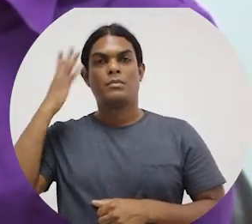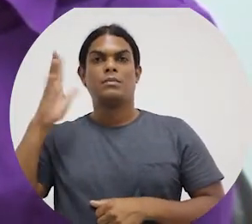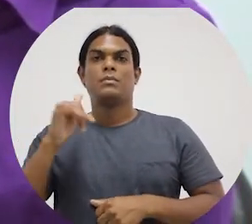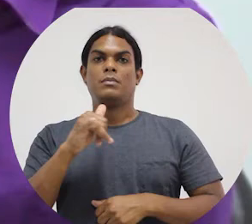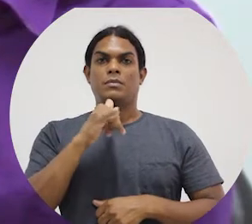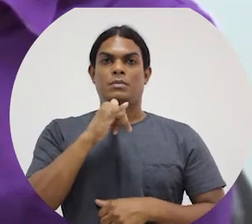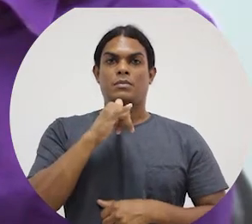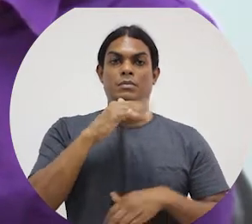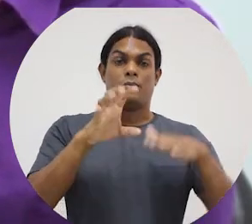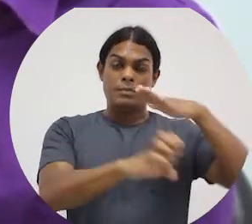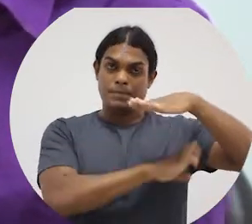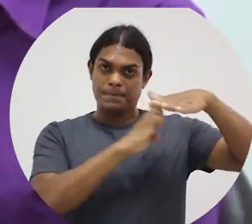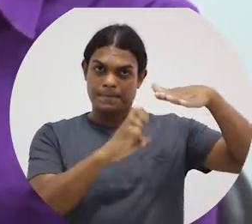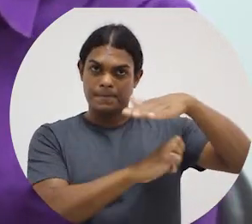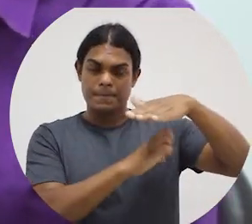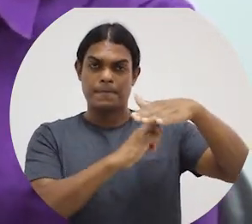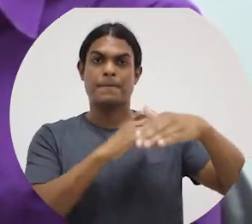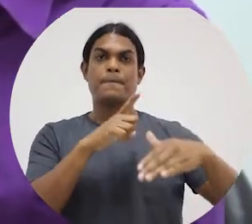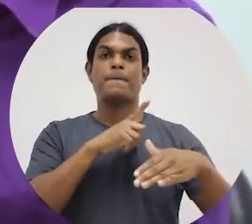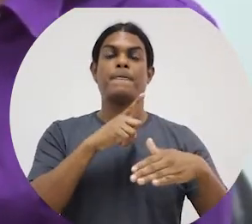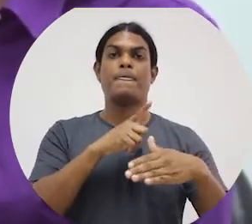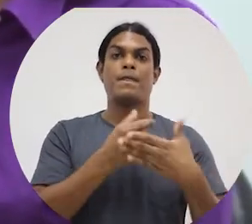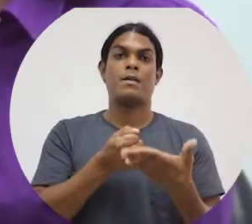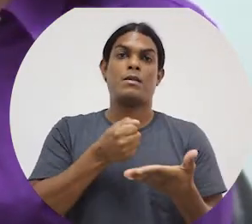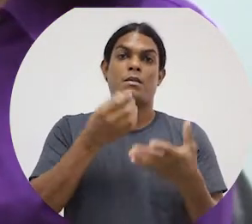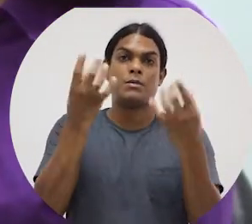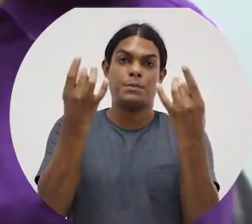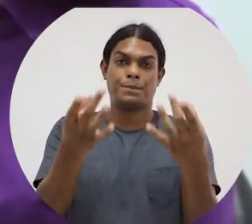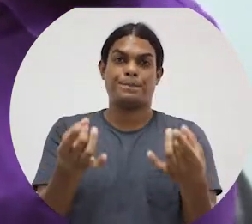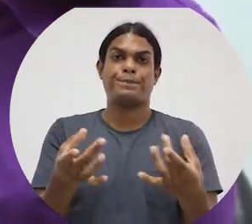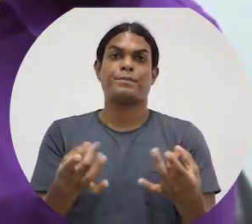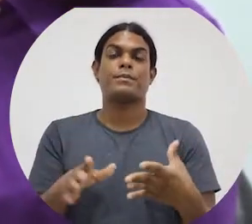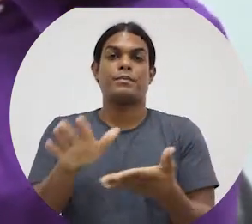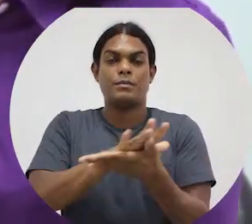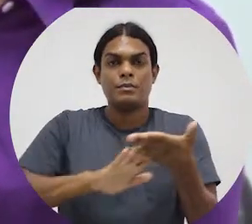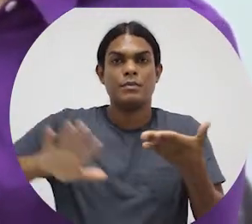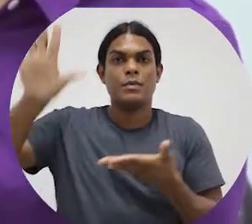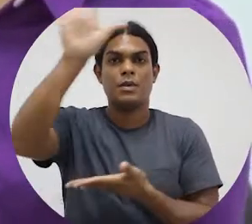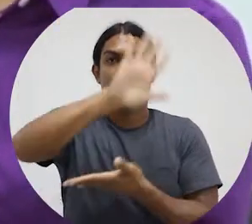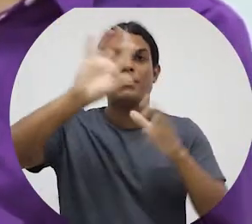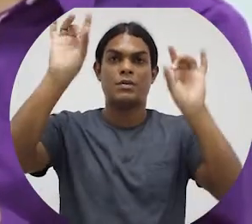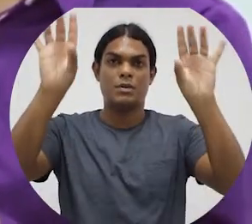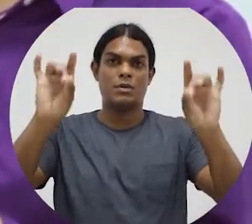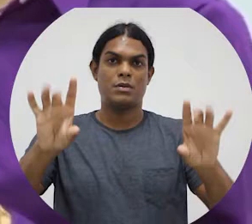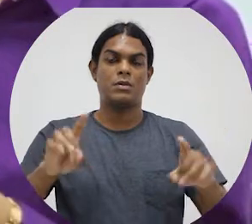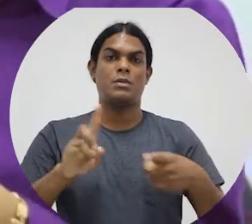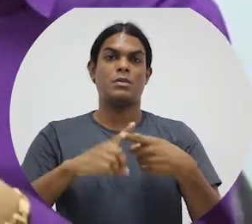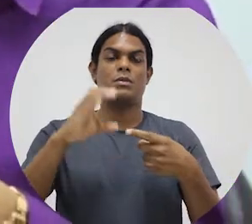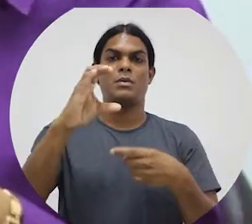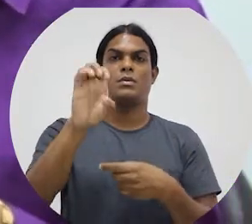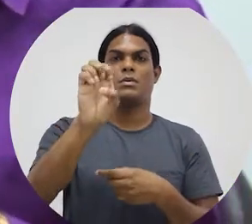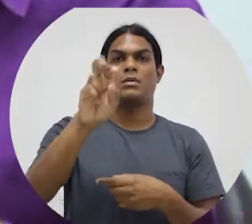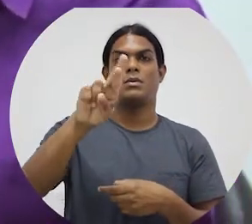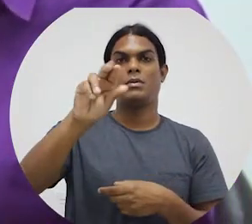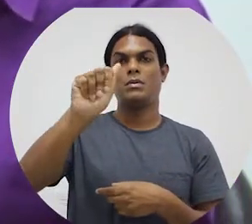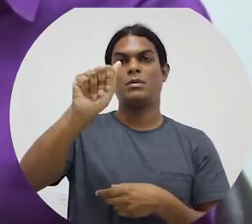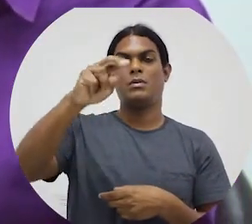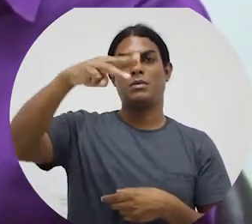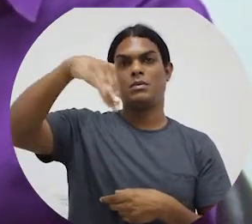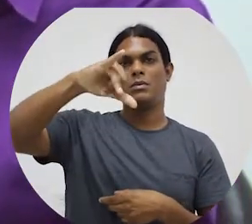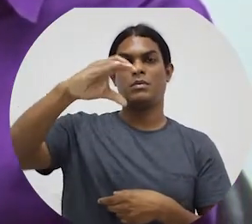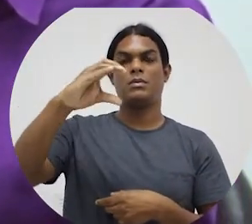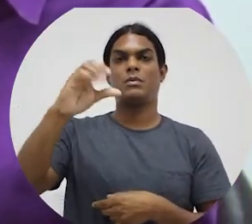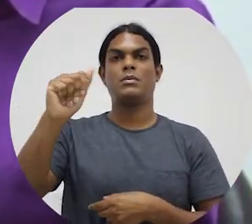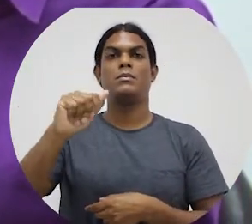Imagine uma empresa que vende revestimentos e cerâmica e esta empresa, ela efetua faturamento no decorrer do